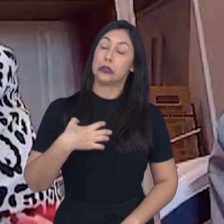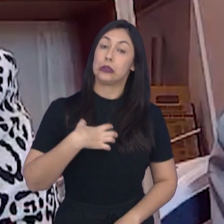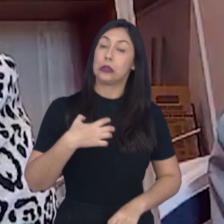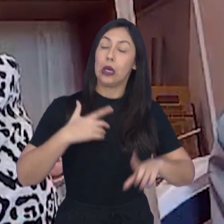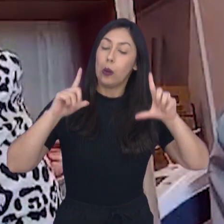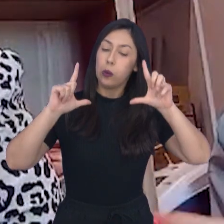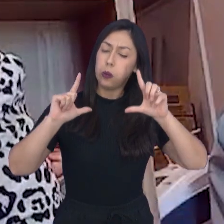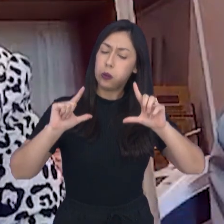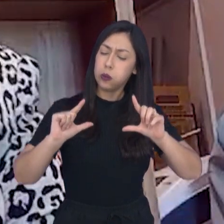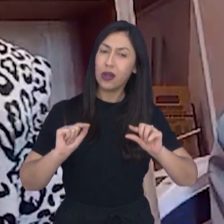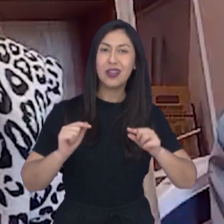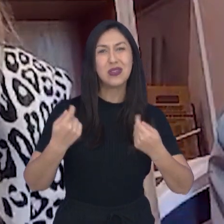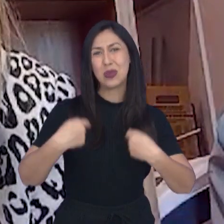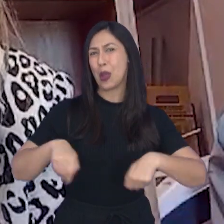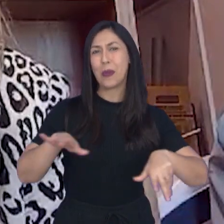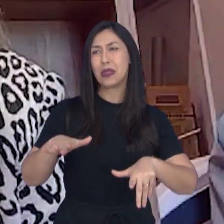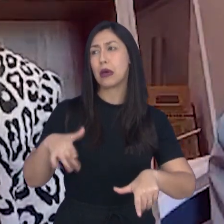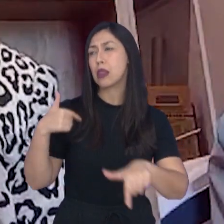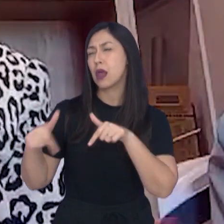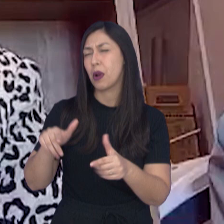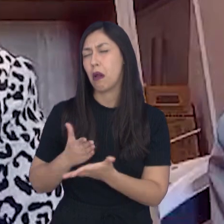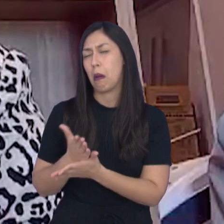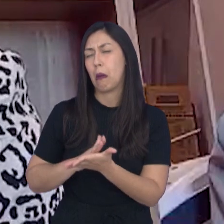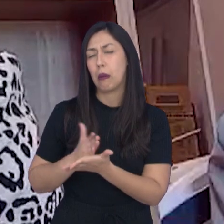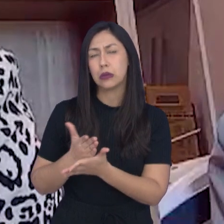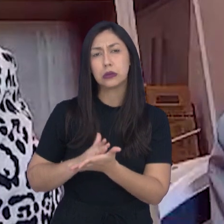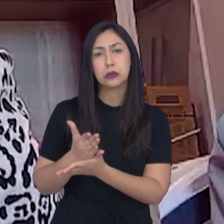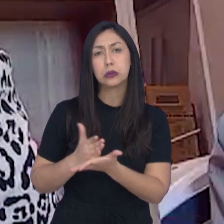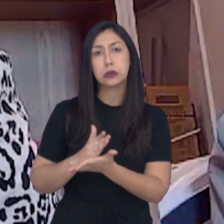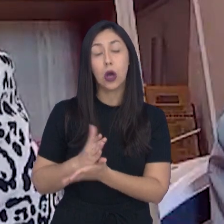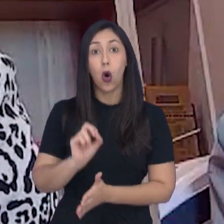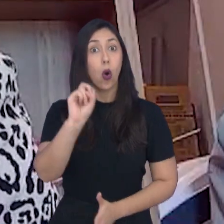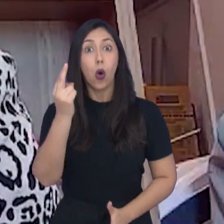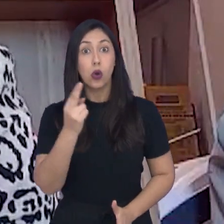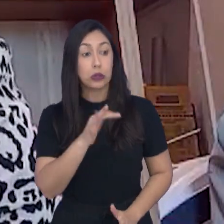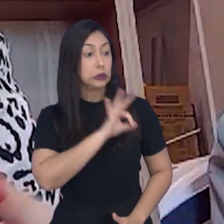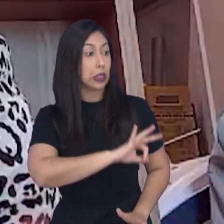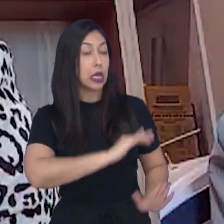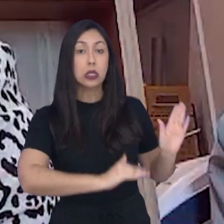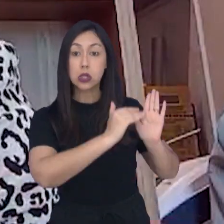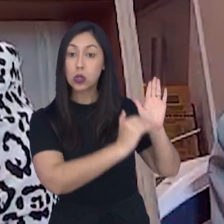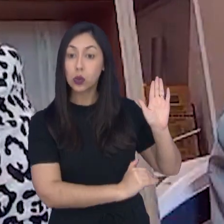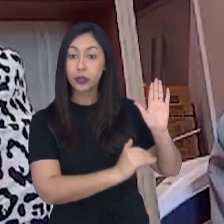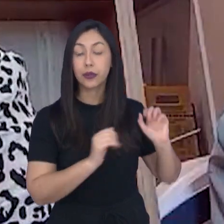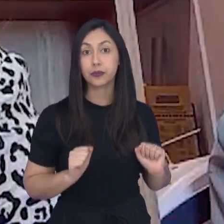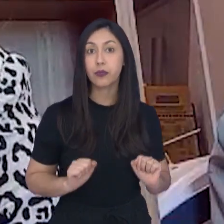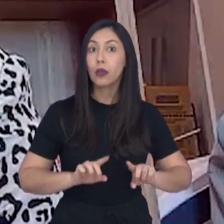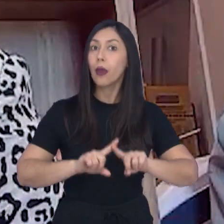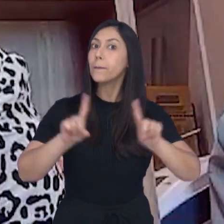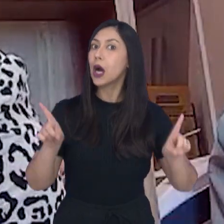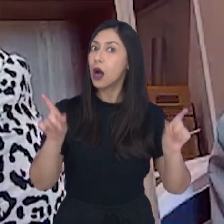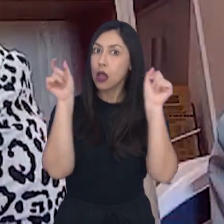terem que trabalhar de forma tão desconfortável, ou terem seus salários descontados. Vale aqui um alerta